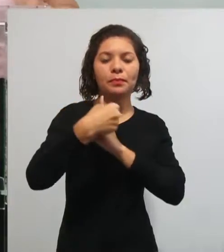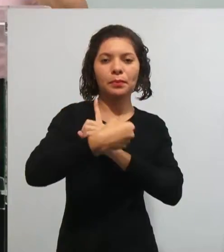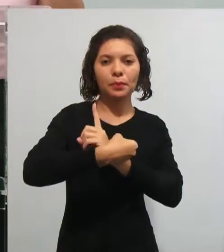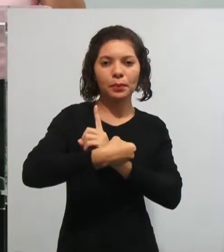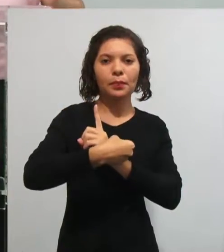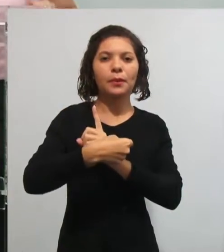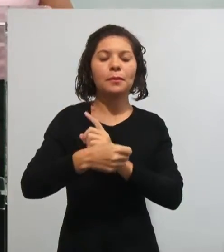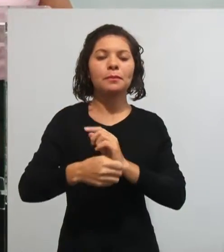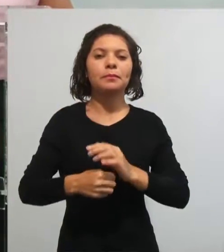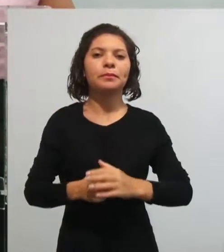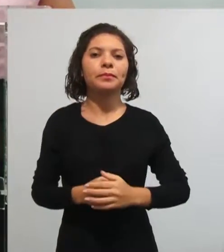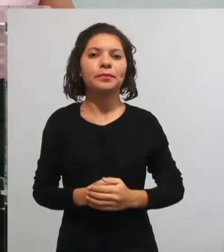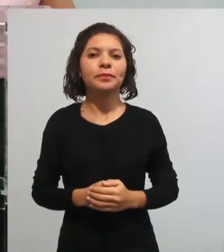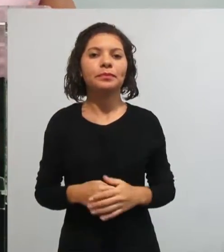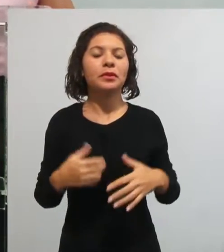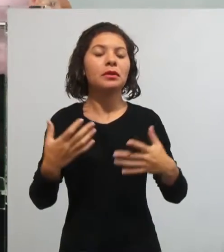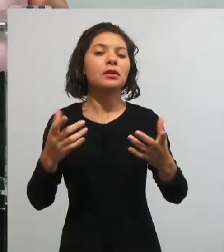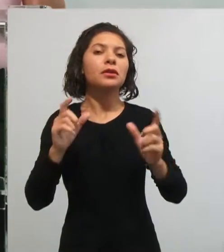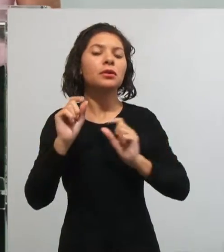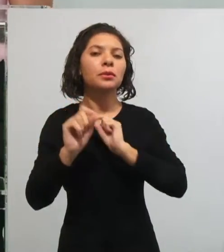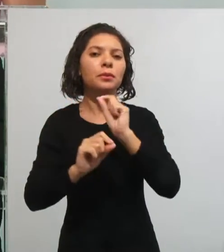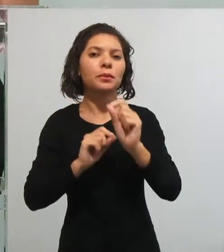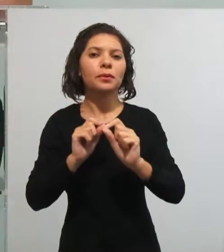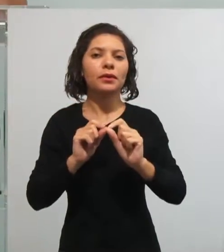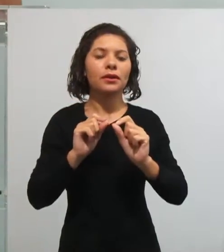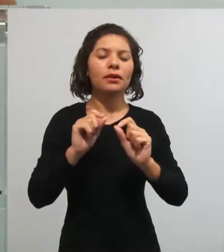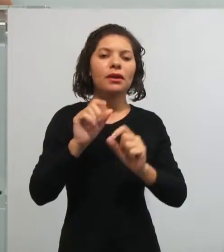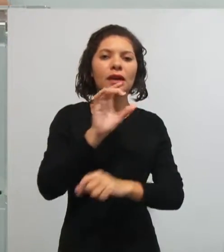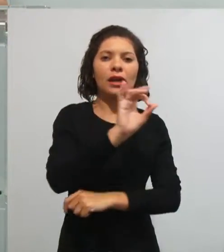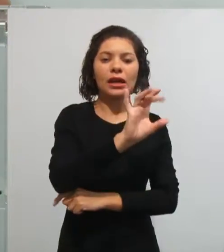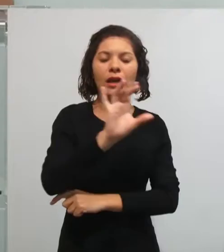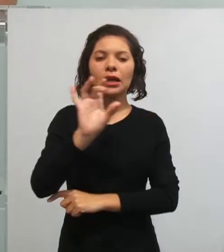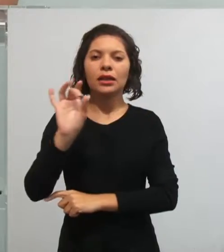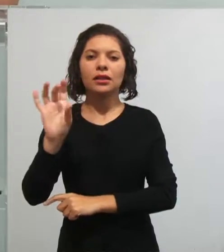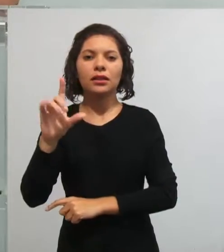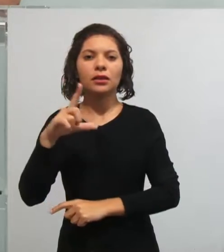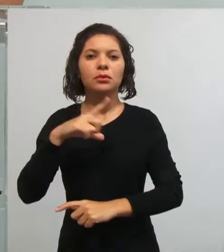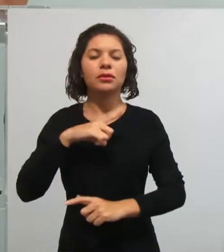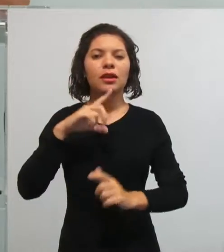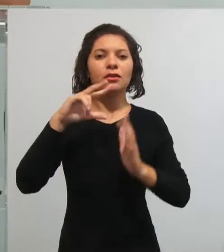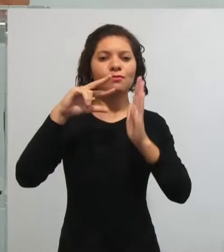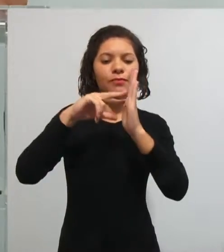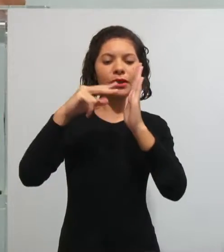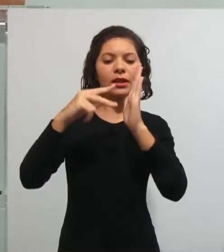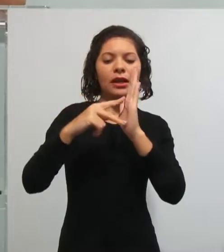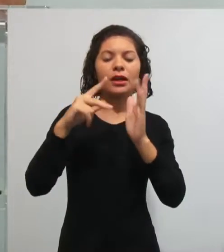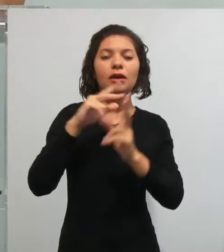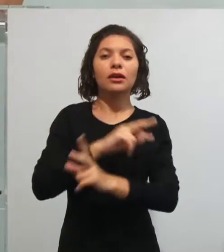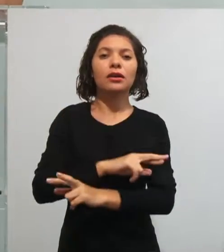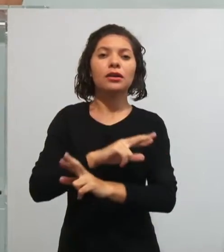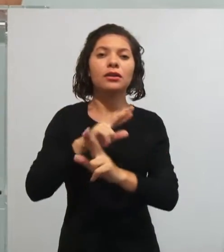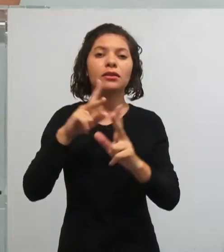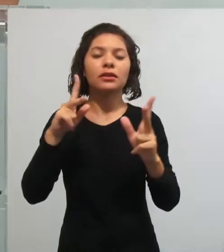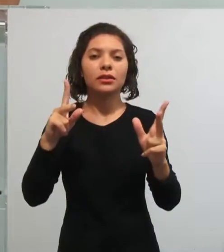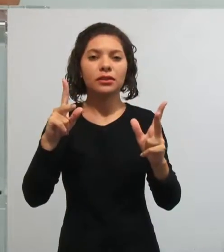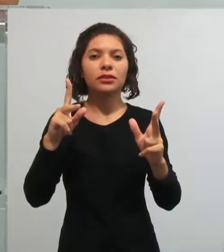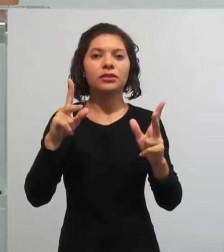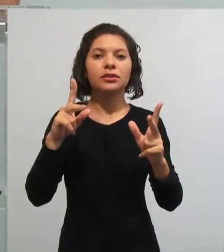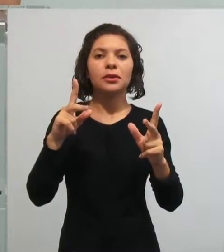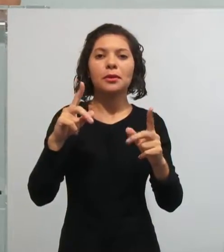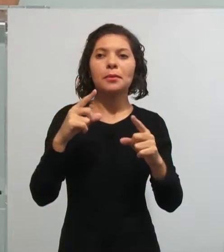invadem Roraima, né? Então, assim, é importante a gente trabalhar também essa